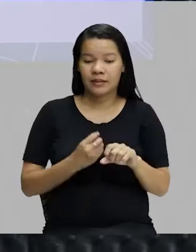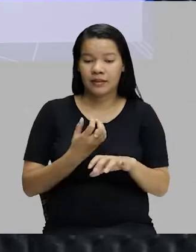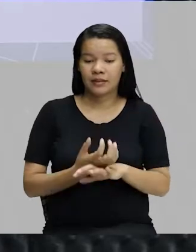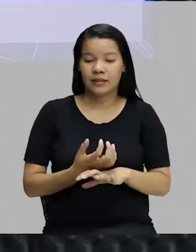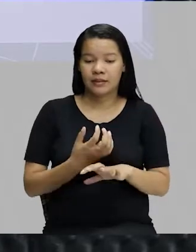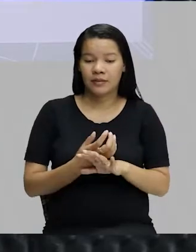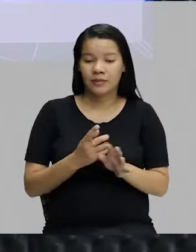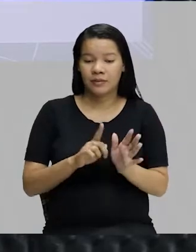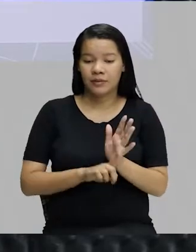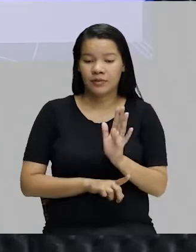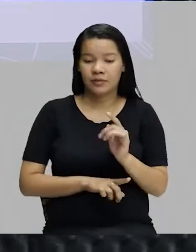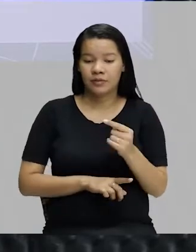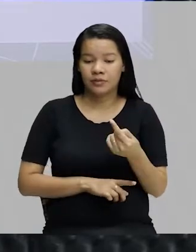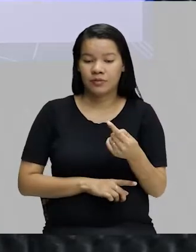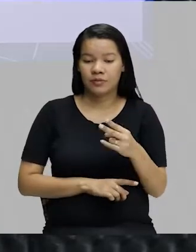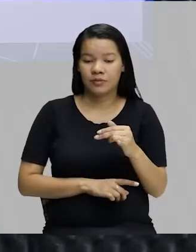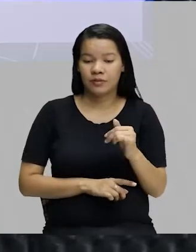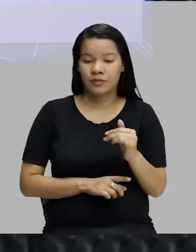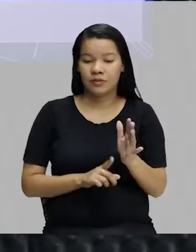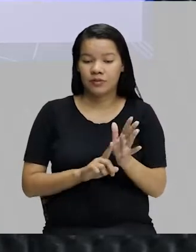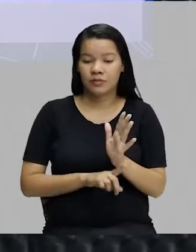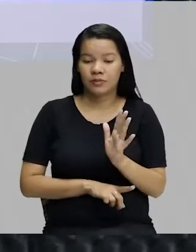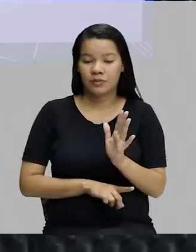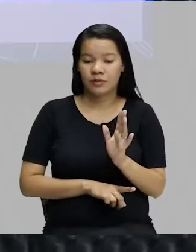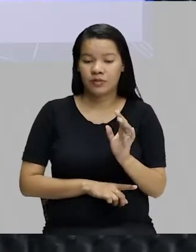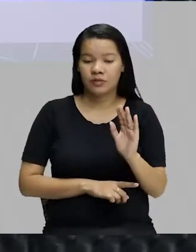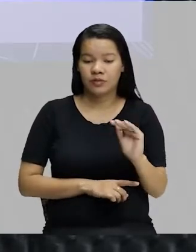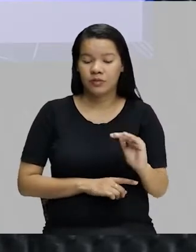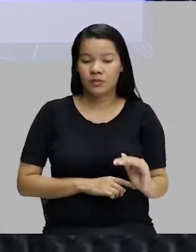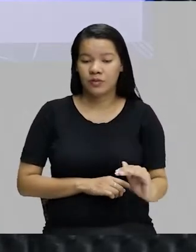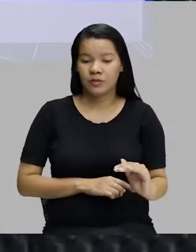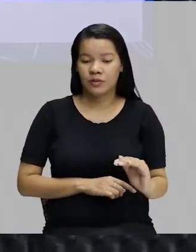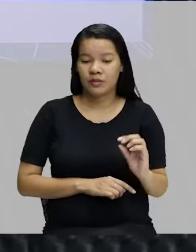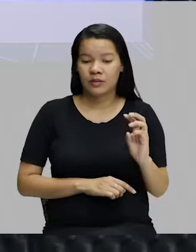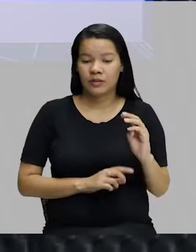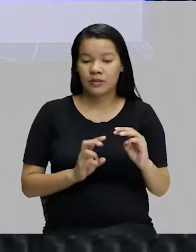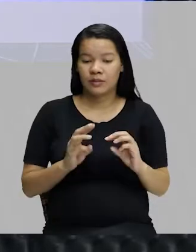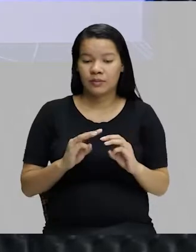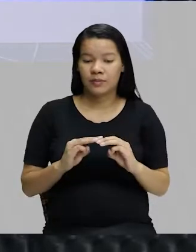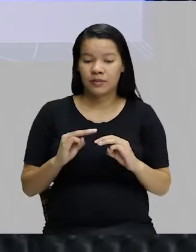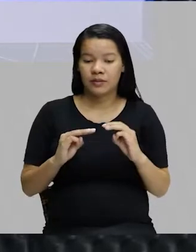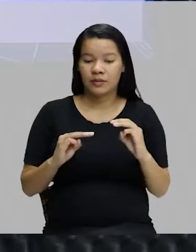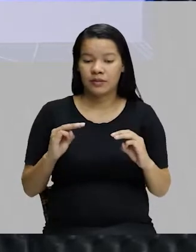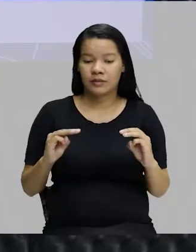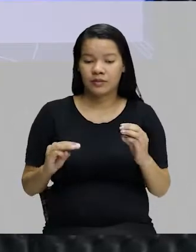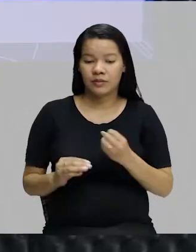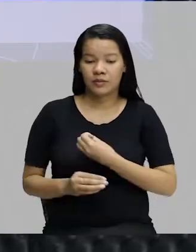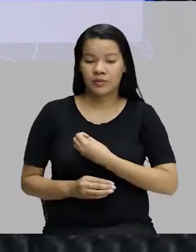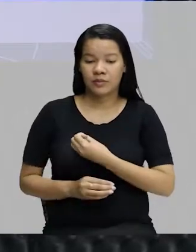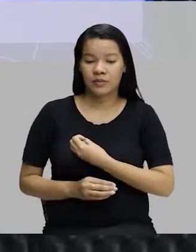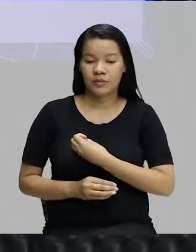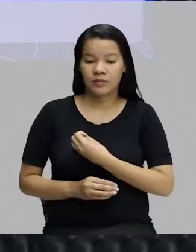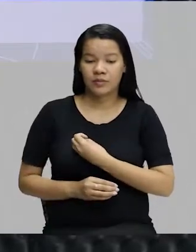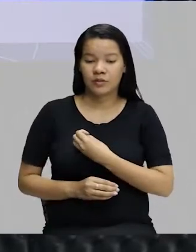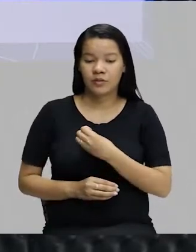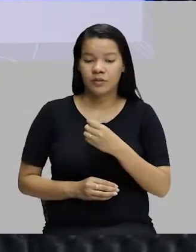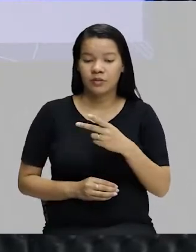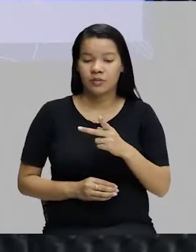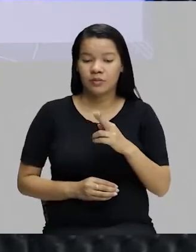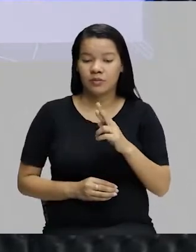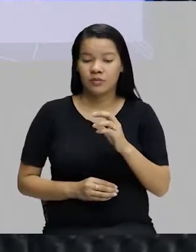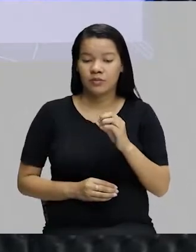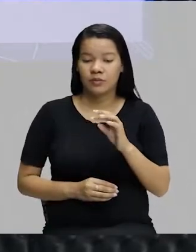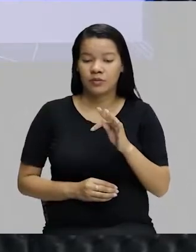vai diminuir em uma unidade a massa, o número de prótons, certo? A quantidade de